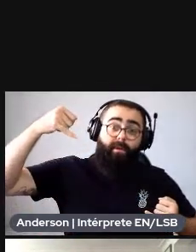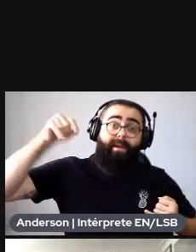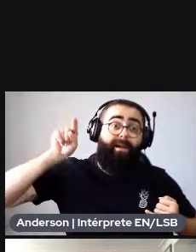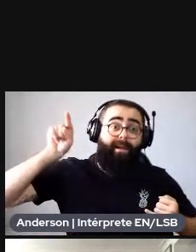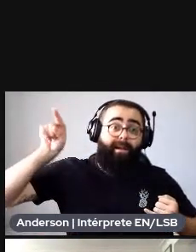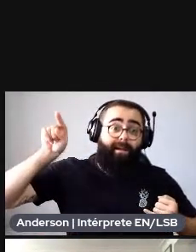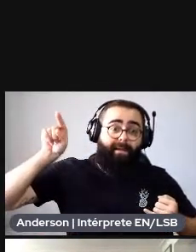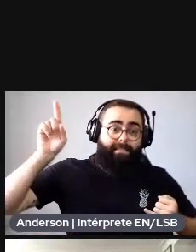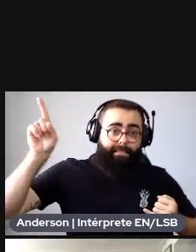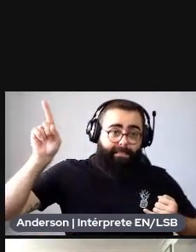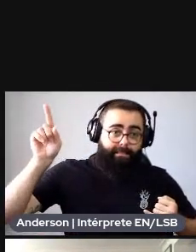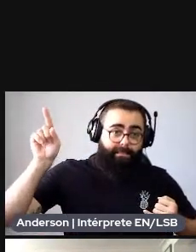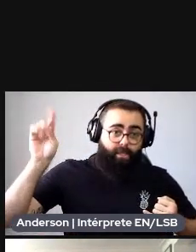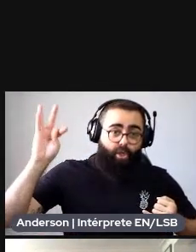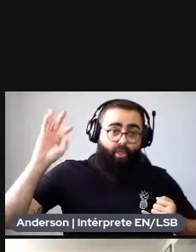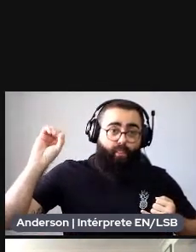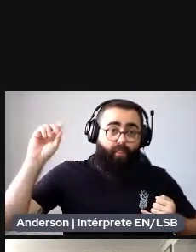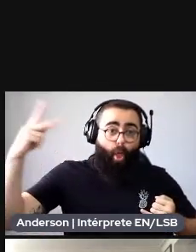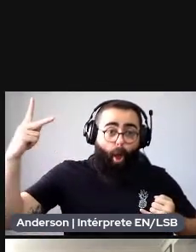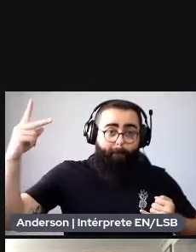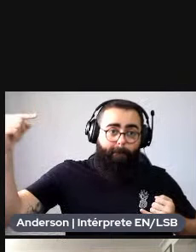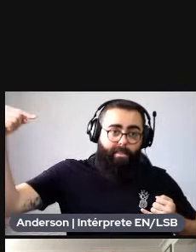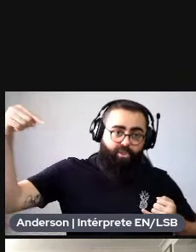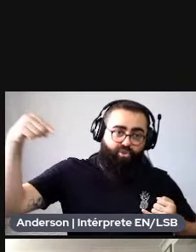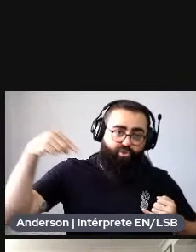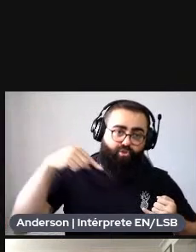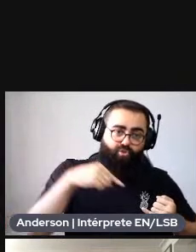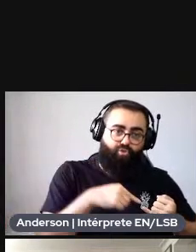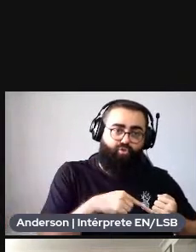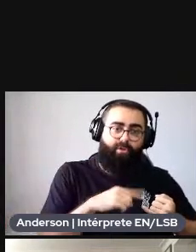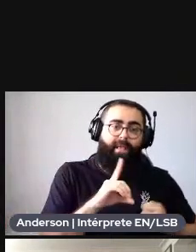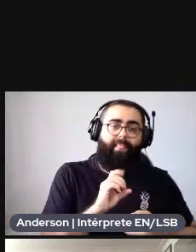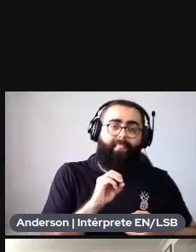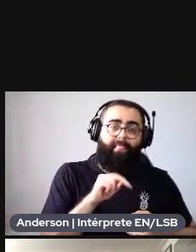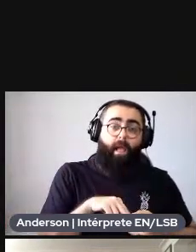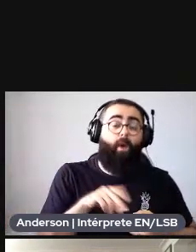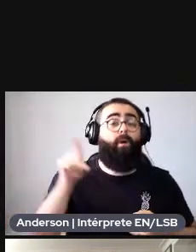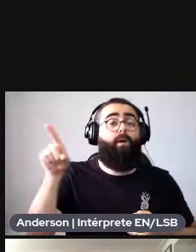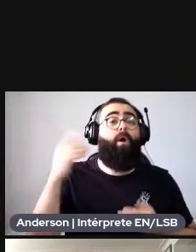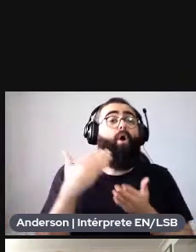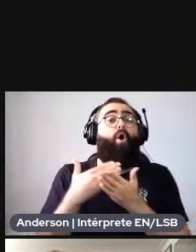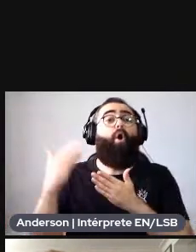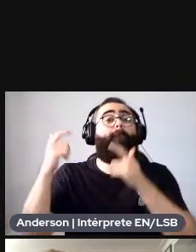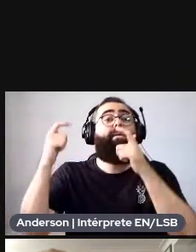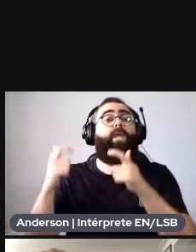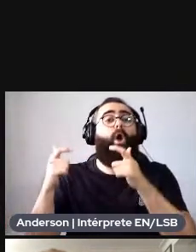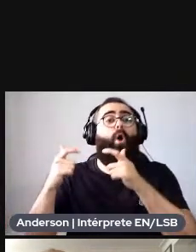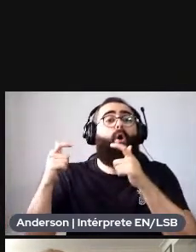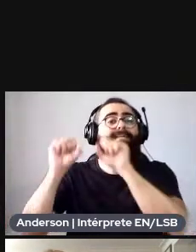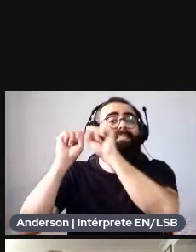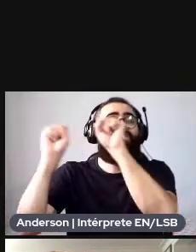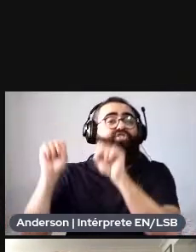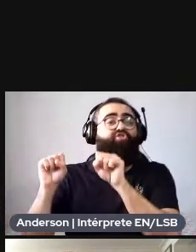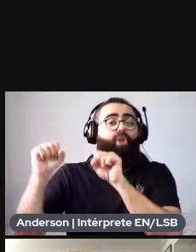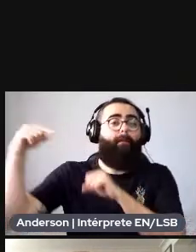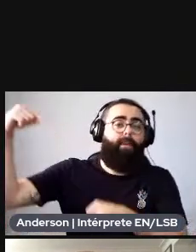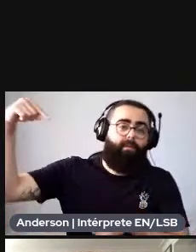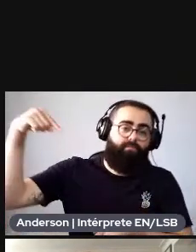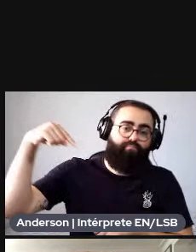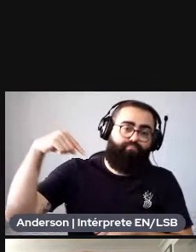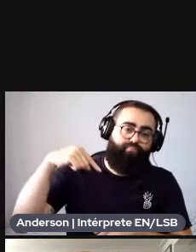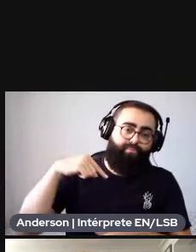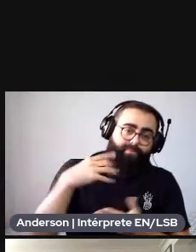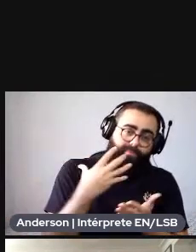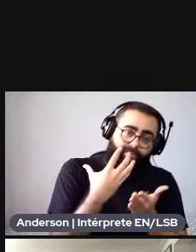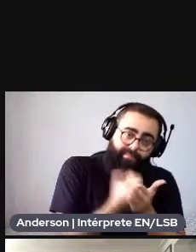de cima para baixo, isto é do sistema para a concretização, do sistema para o texto.